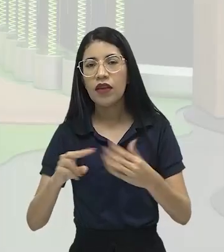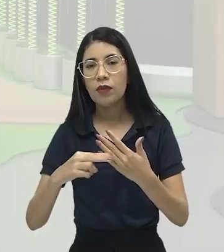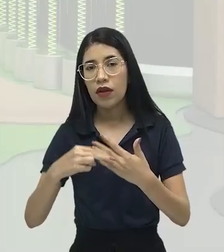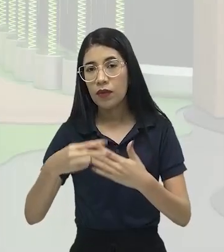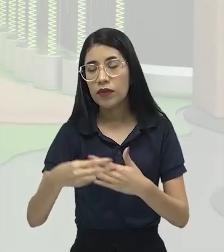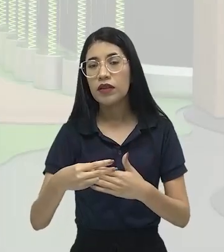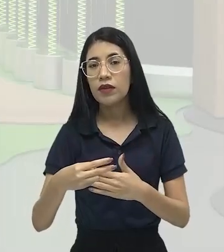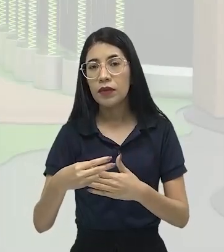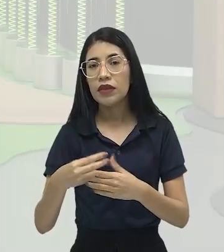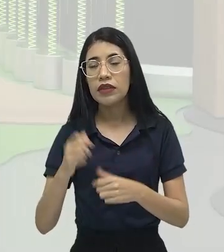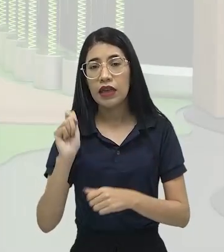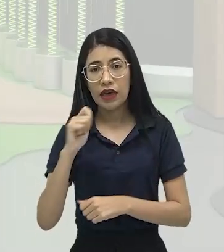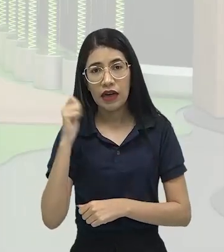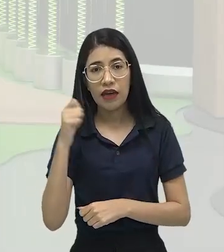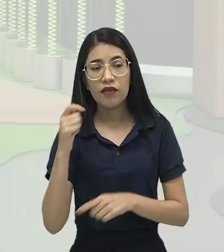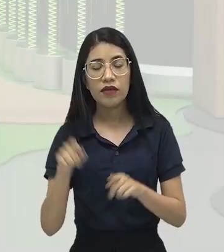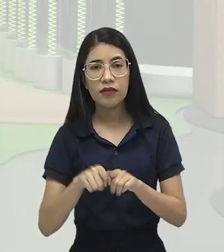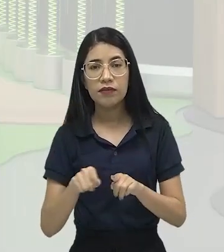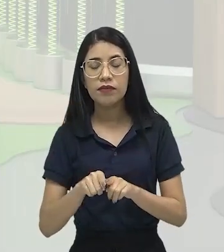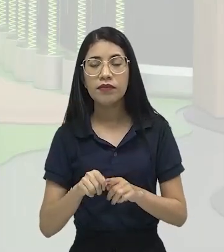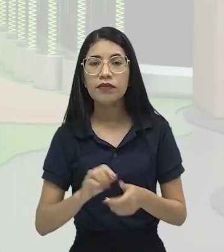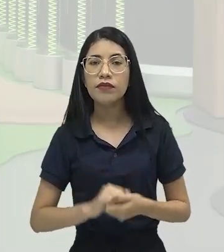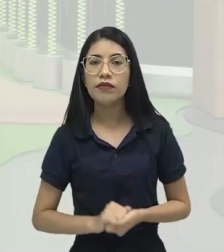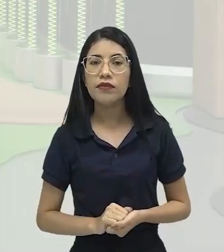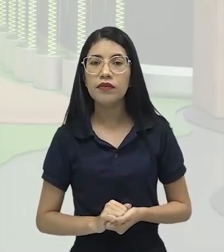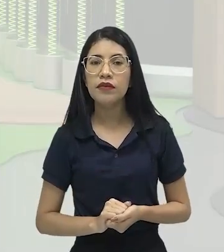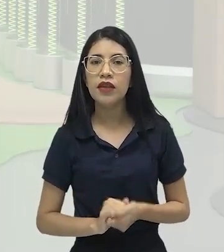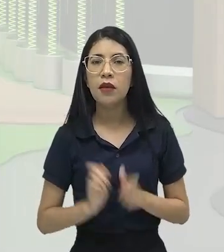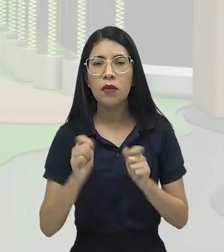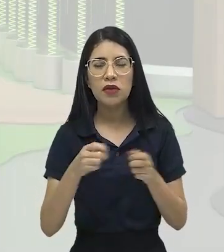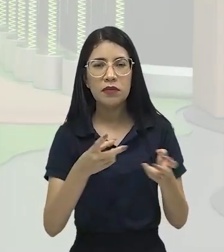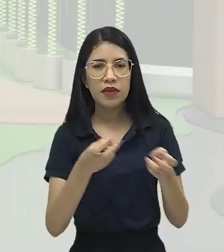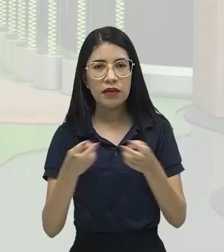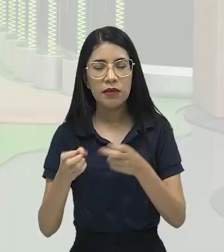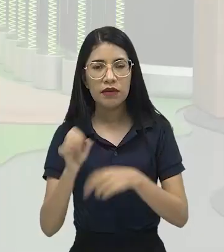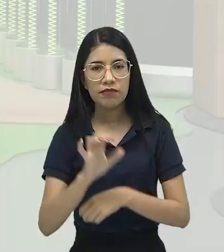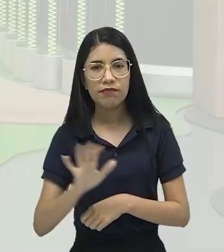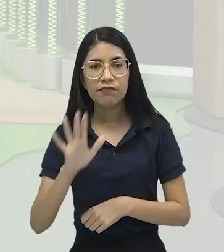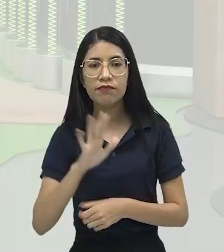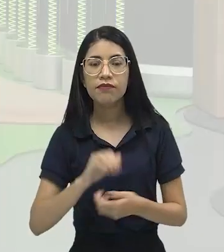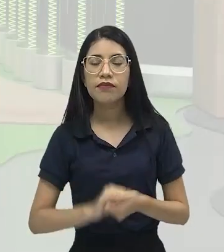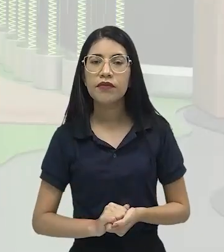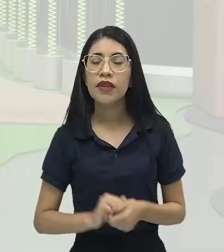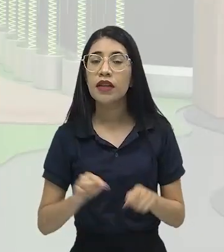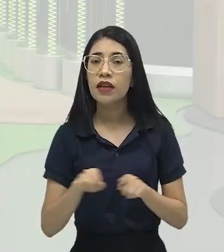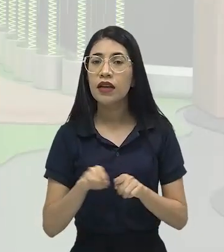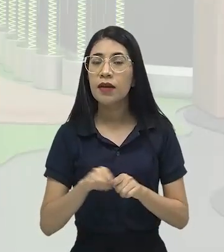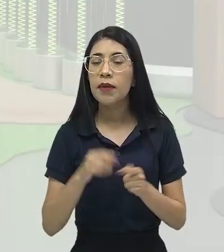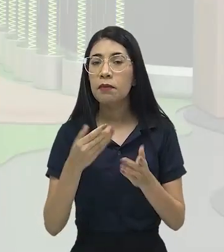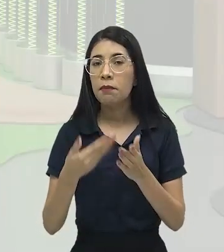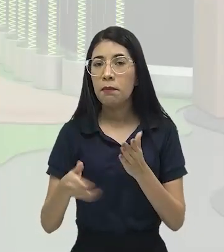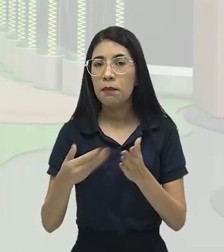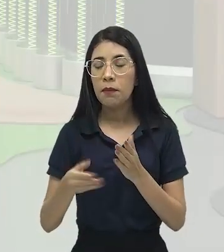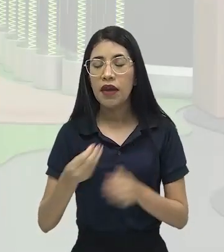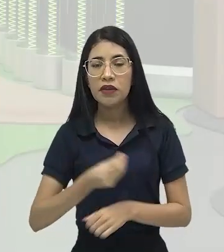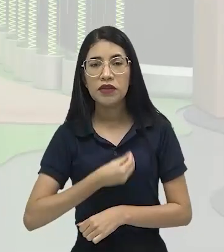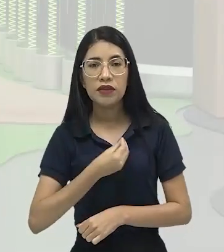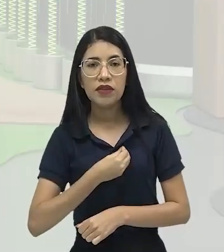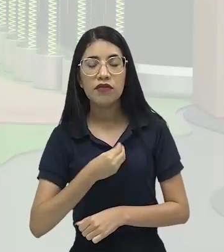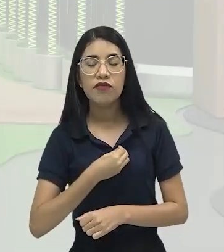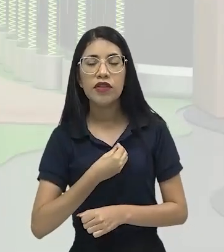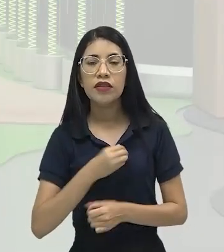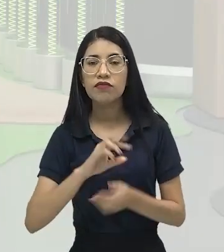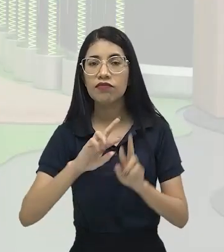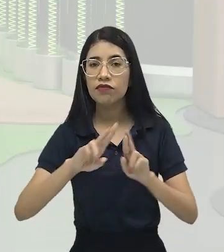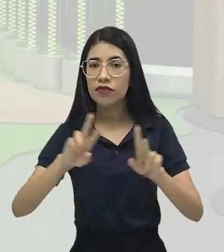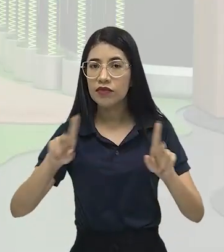muito grave das queimadas, né? E a gente pode ver pelas imagens também. Eliminação da biodiversidade